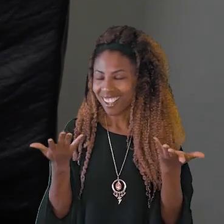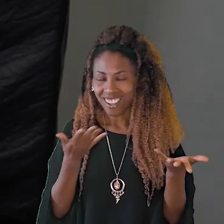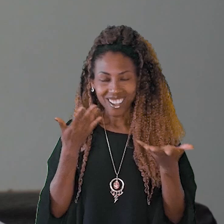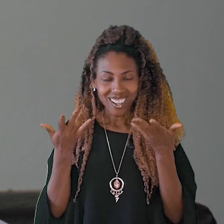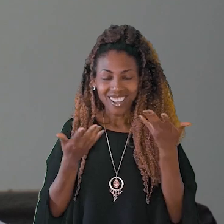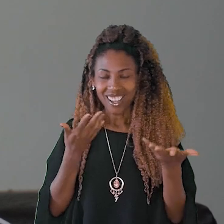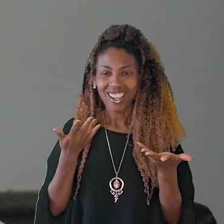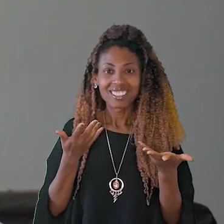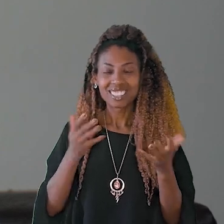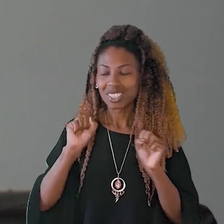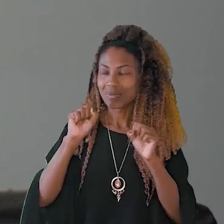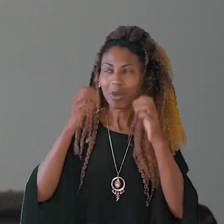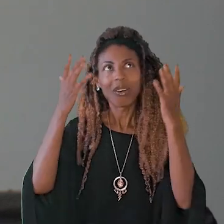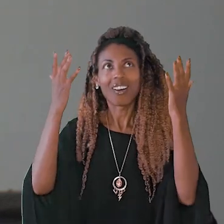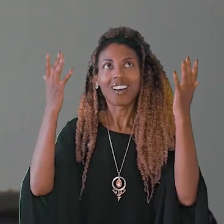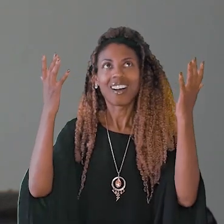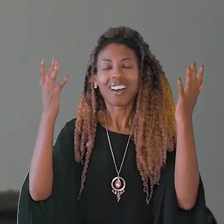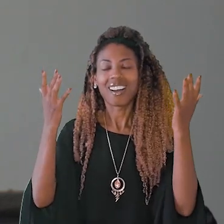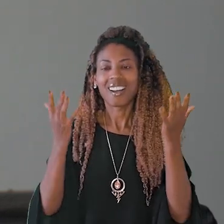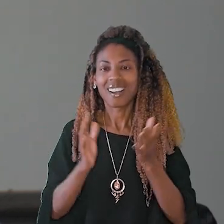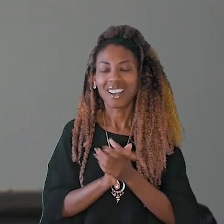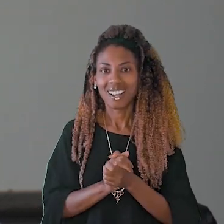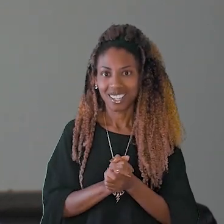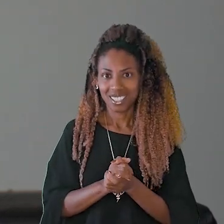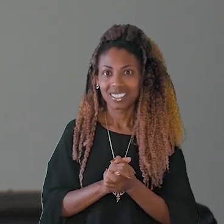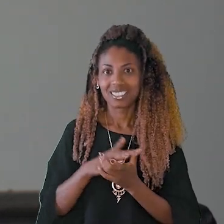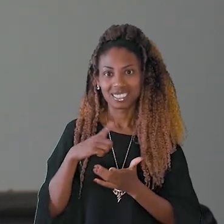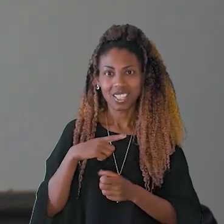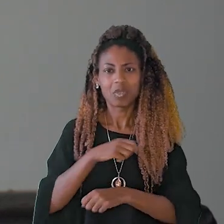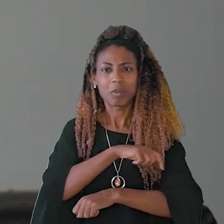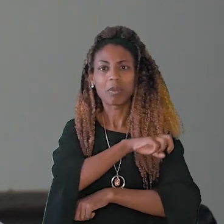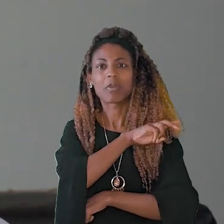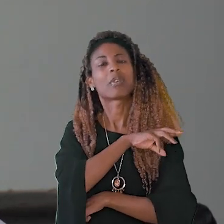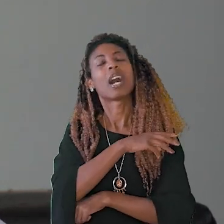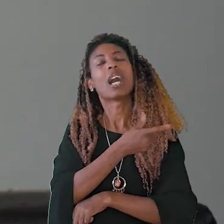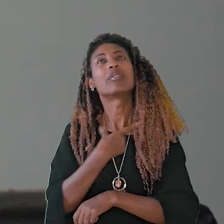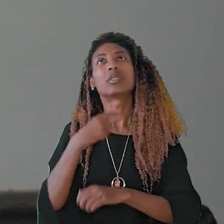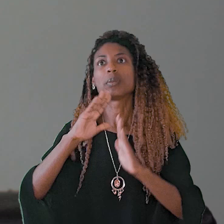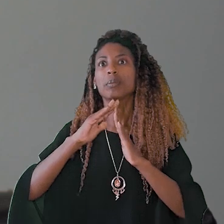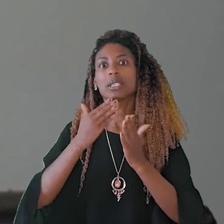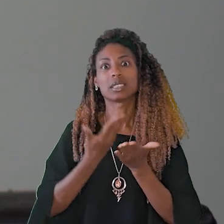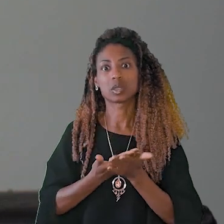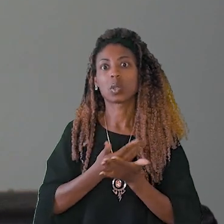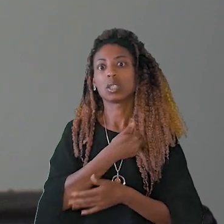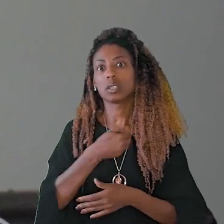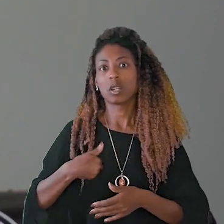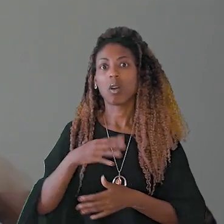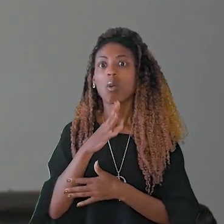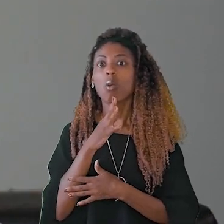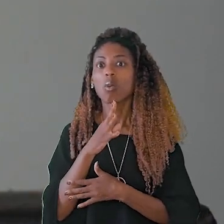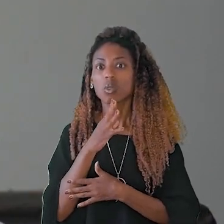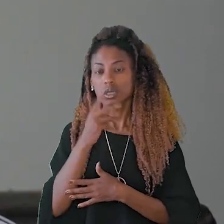também. E daí tudo aconteceu, eu terminei, né, meu ensino fundamental, fui para o estadual, e chegando lá eu conheci